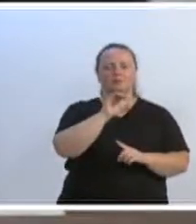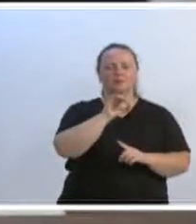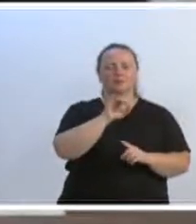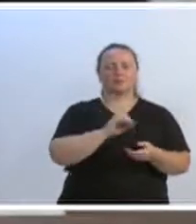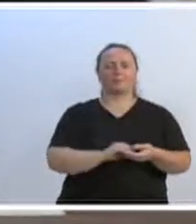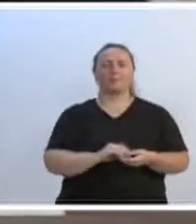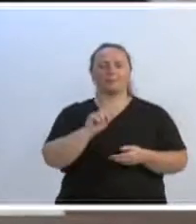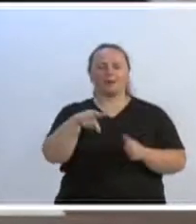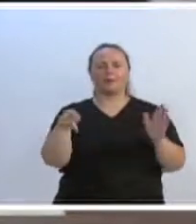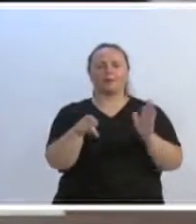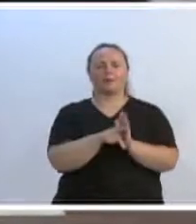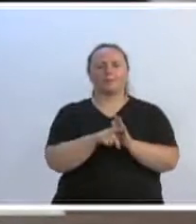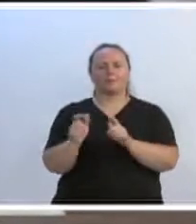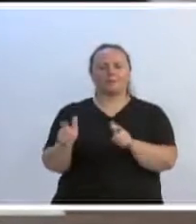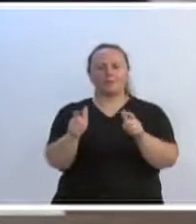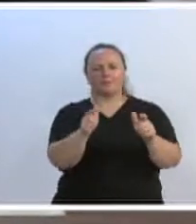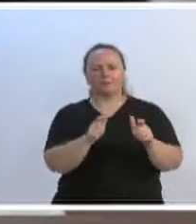1973, A Nação,